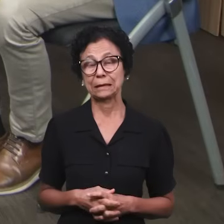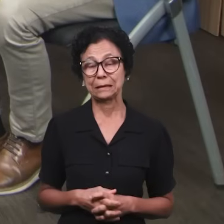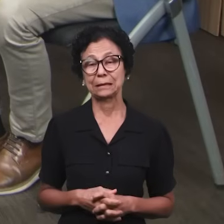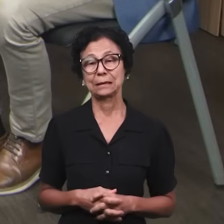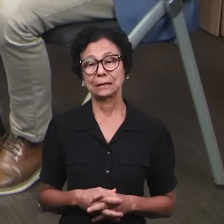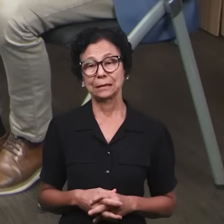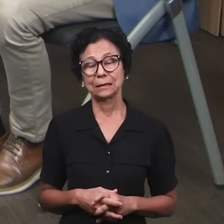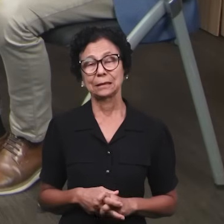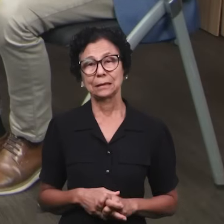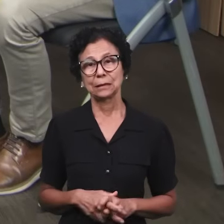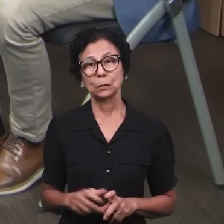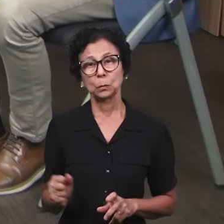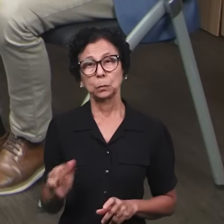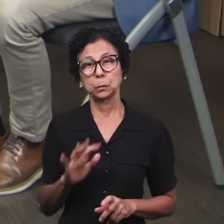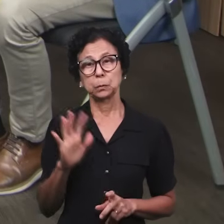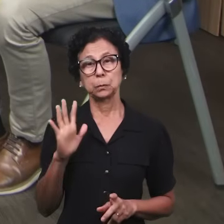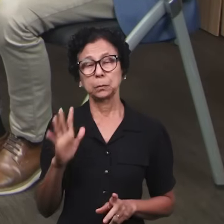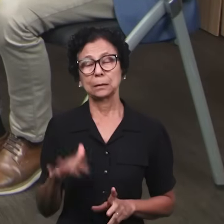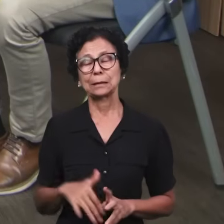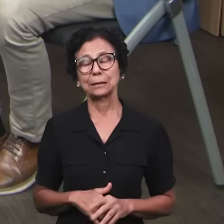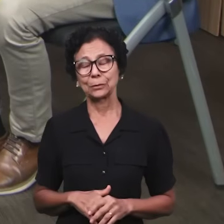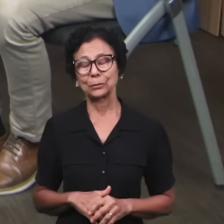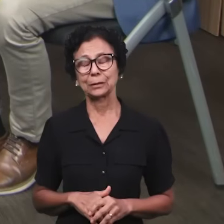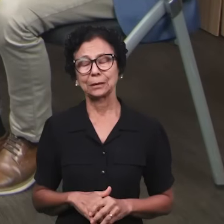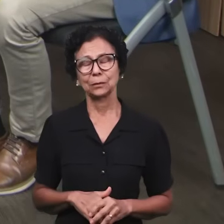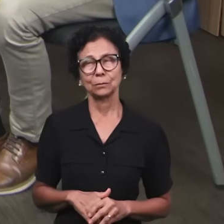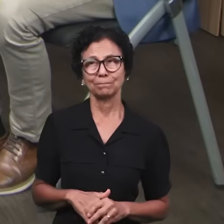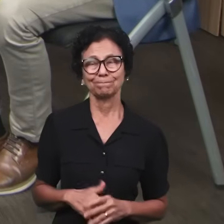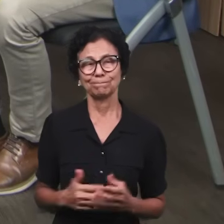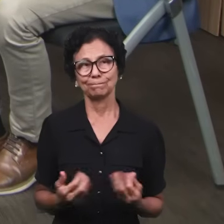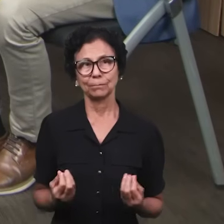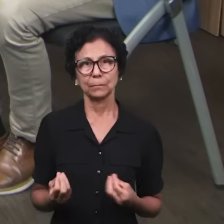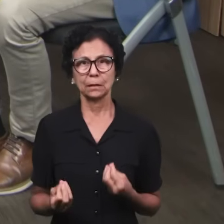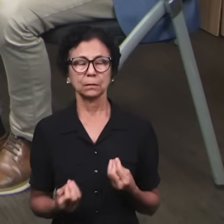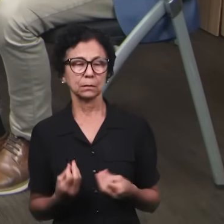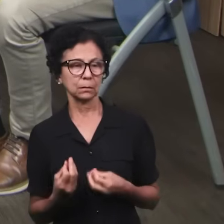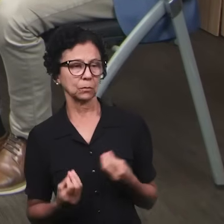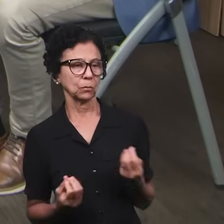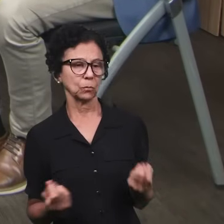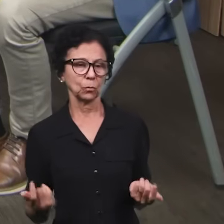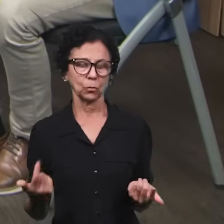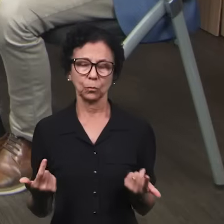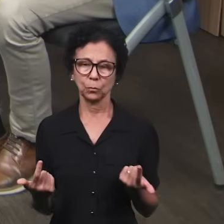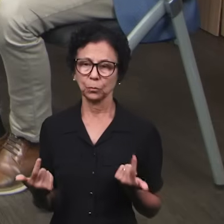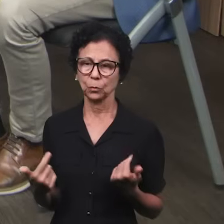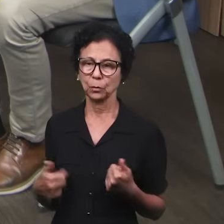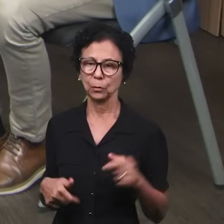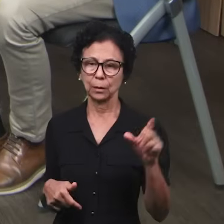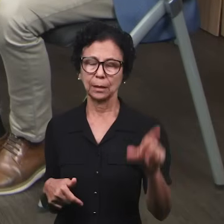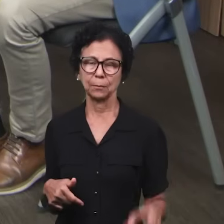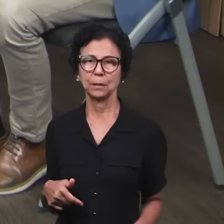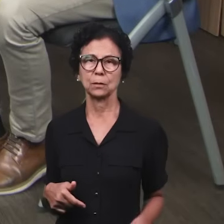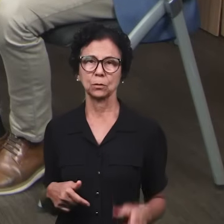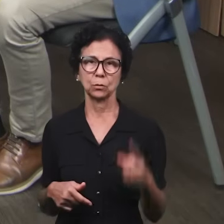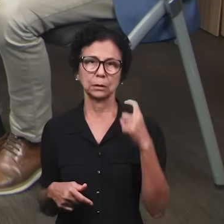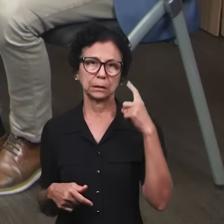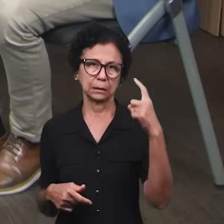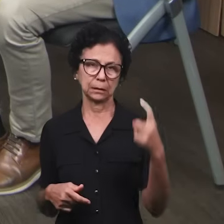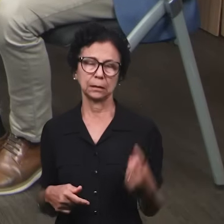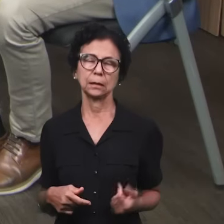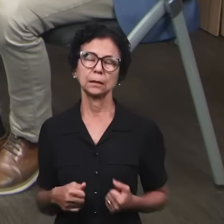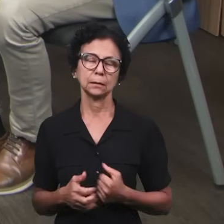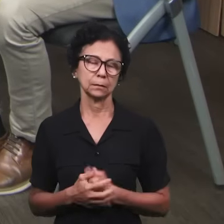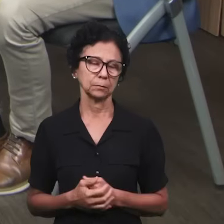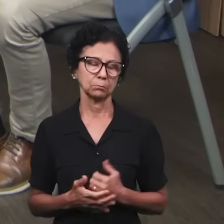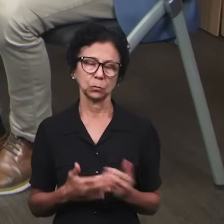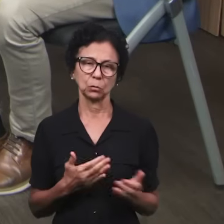imobiliário está bastante aquecido. Mas como é que o interessado, seja ele mais jovem ou menos